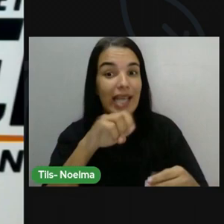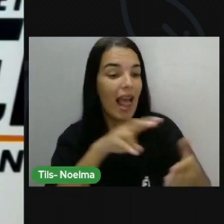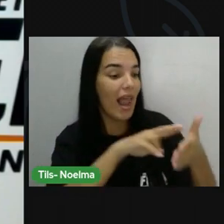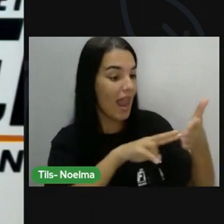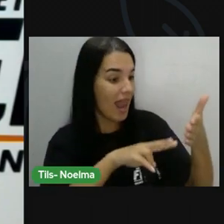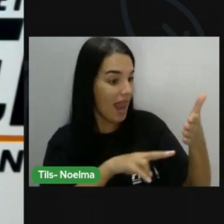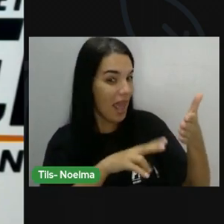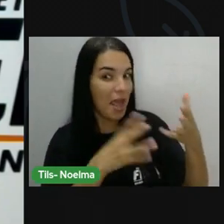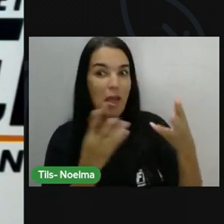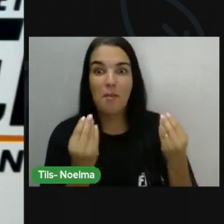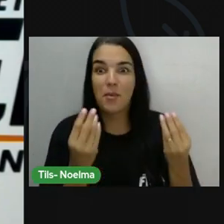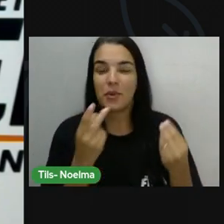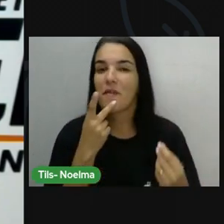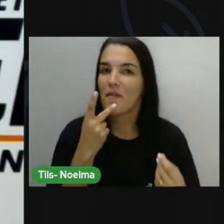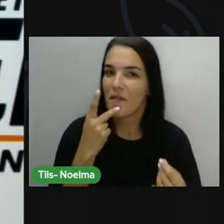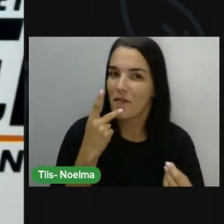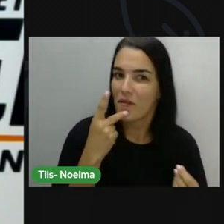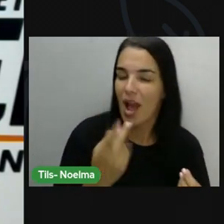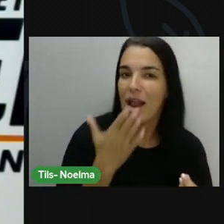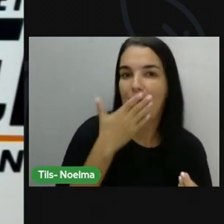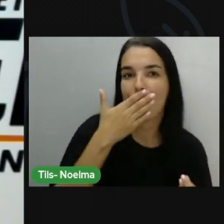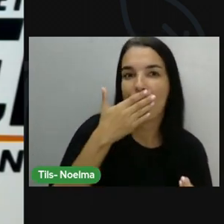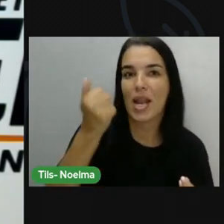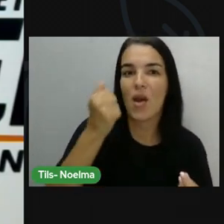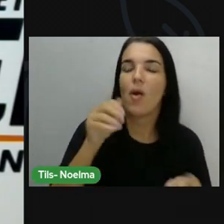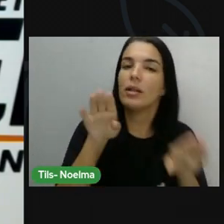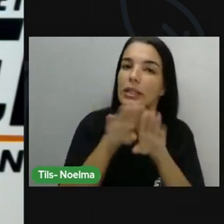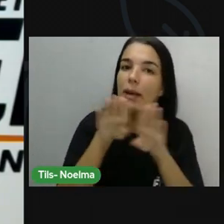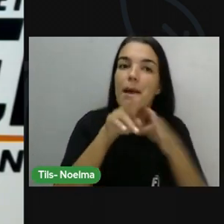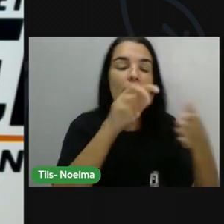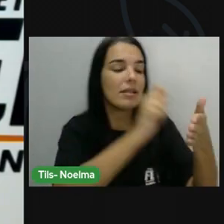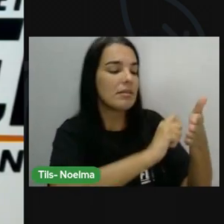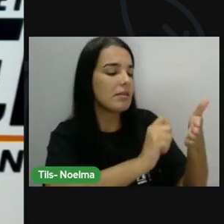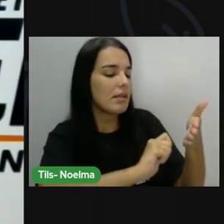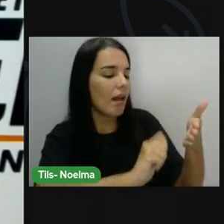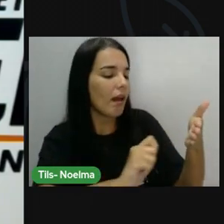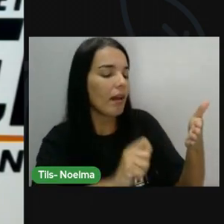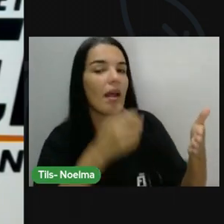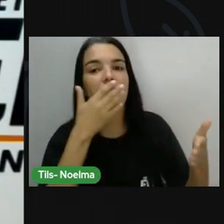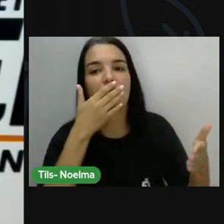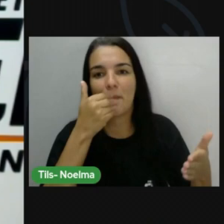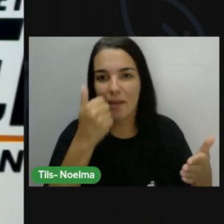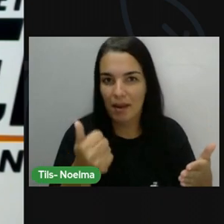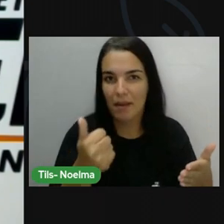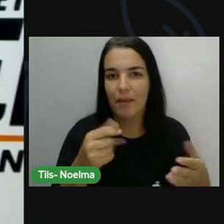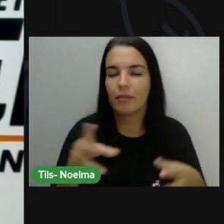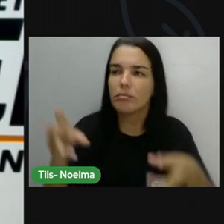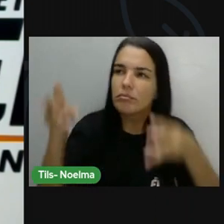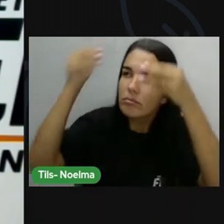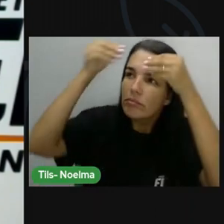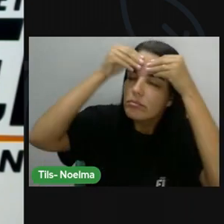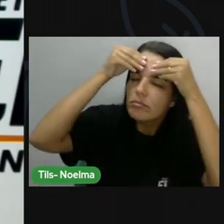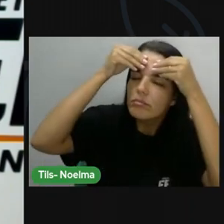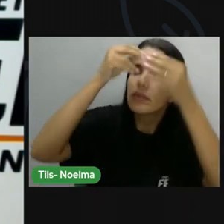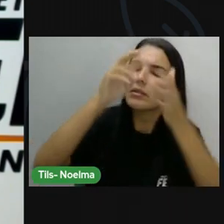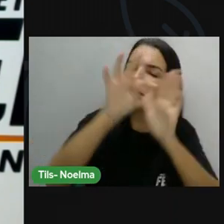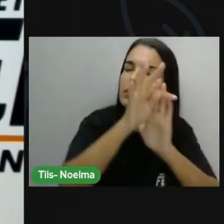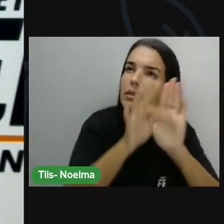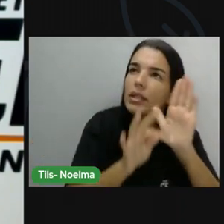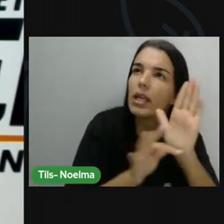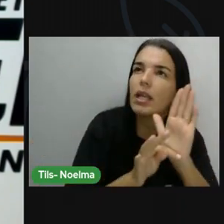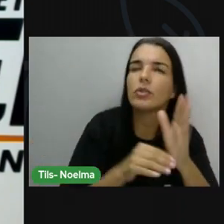muito fala melhor e escreve também melhor. E tem uma compreensão de texto, de